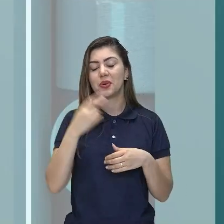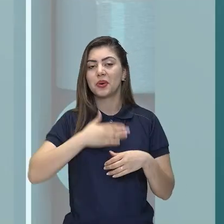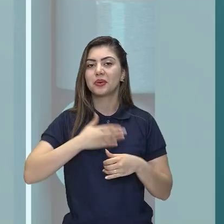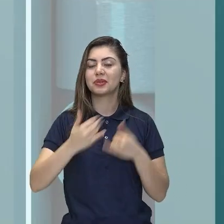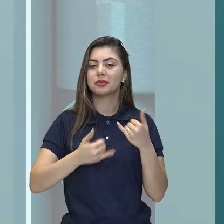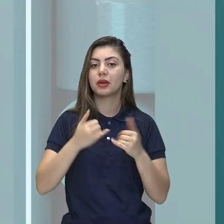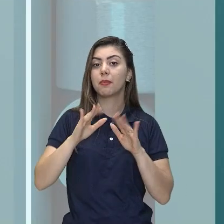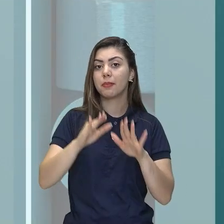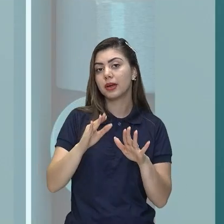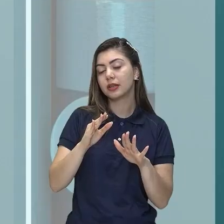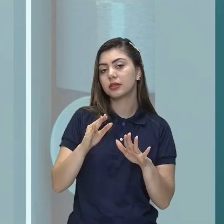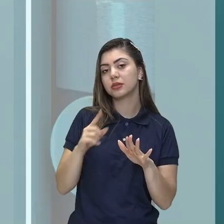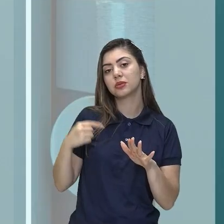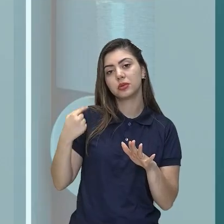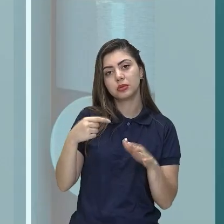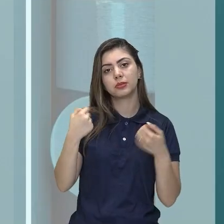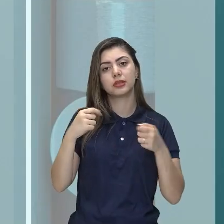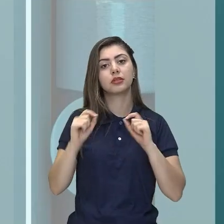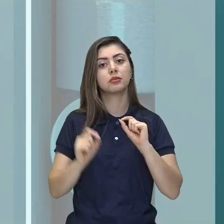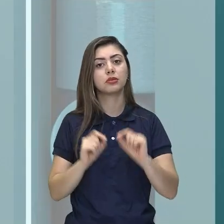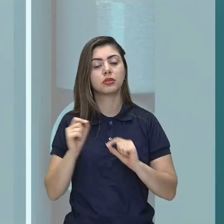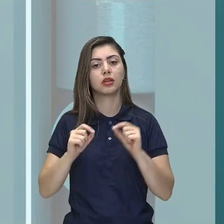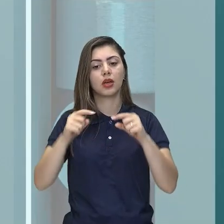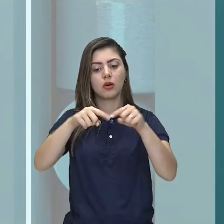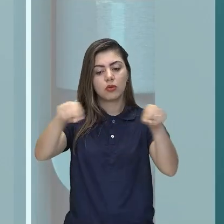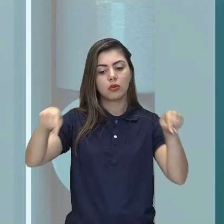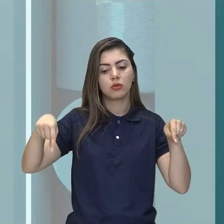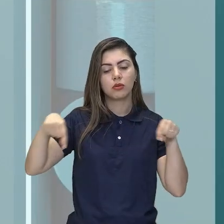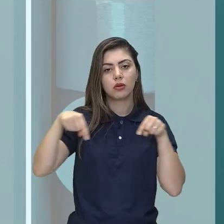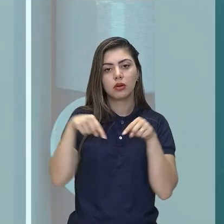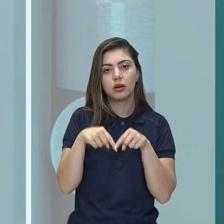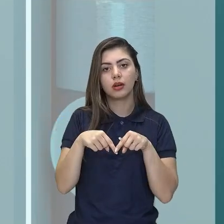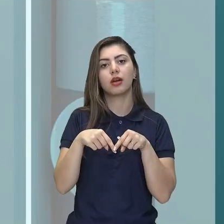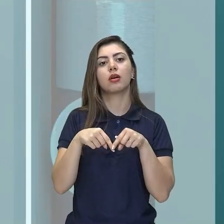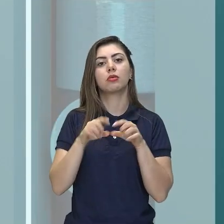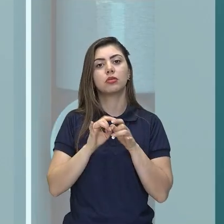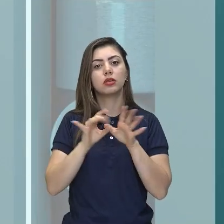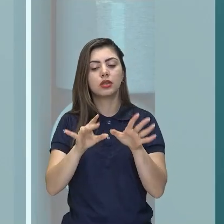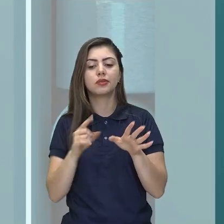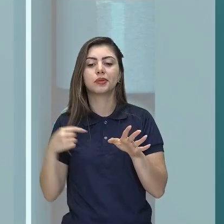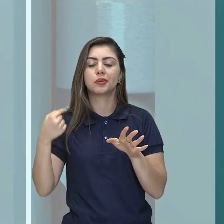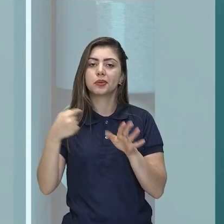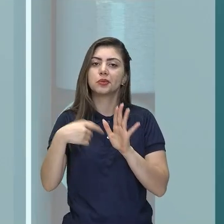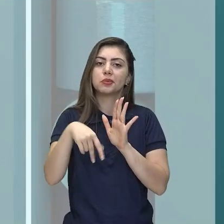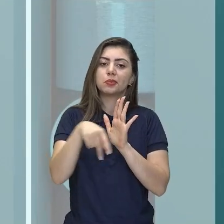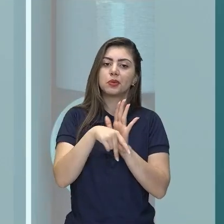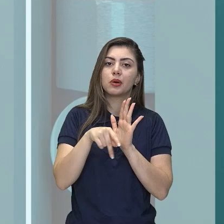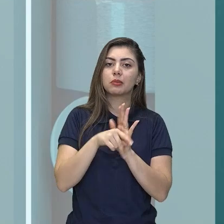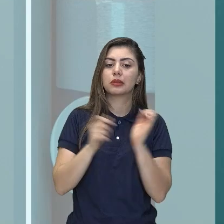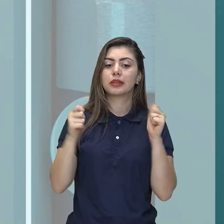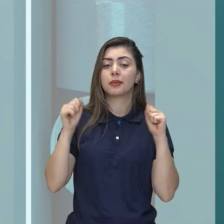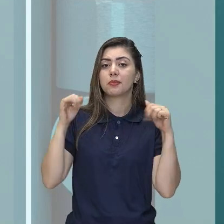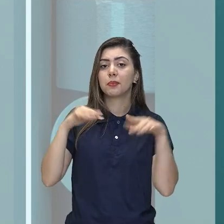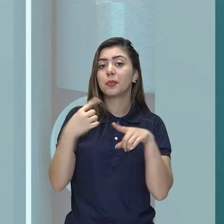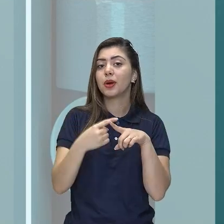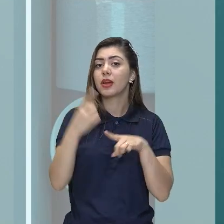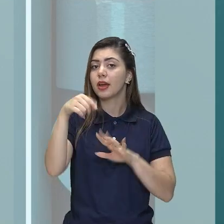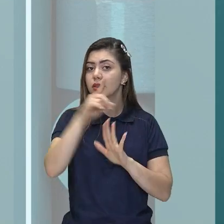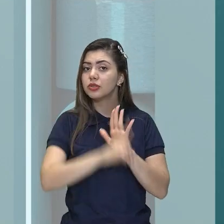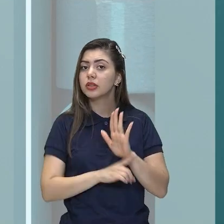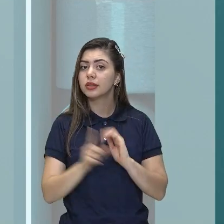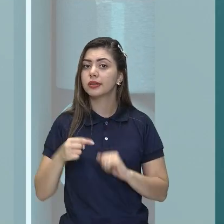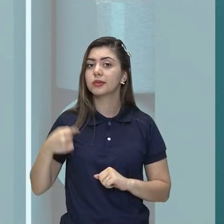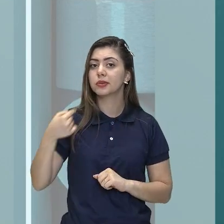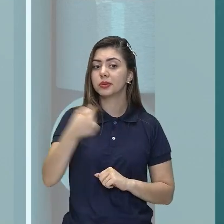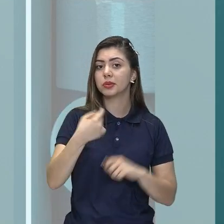tenha, assim, espaços públicos próprios para isso. Então, vejam, é direito de todos nós